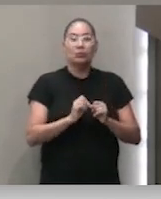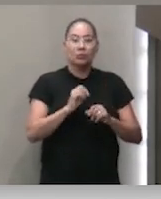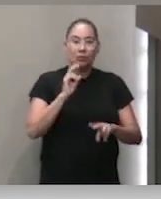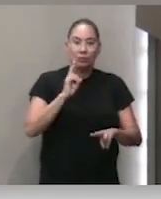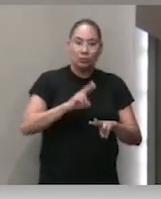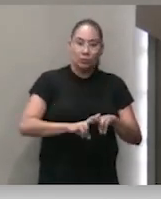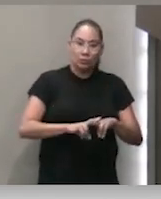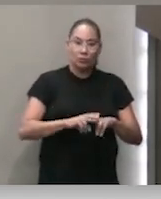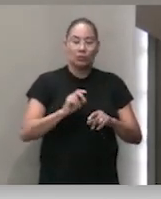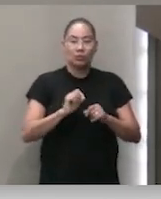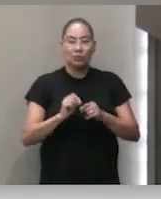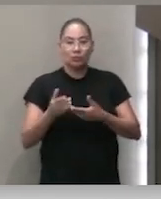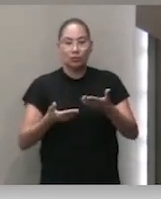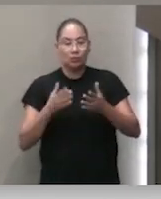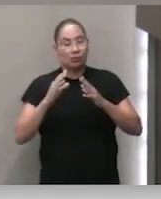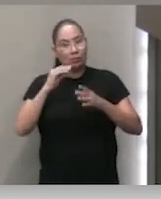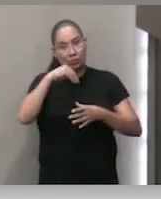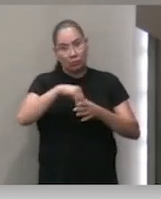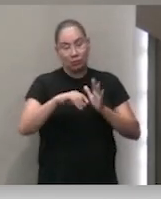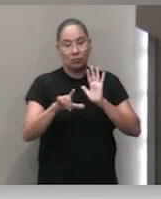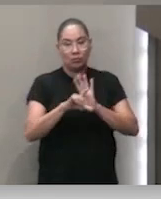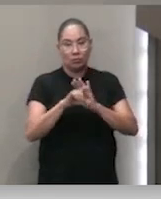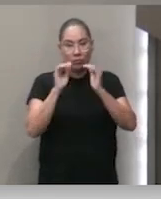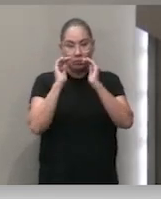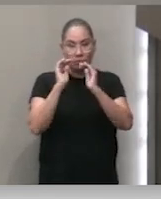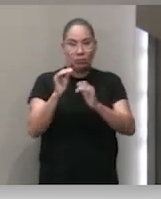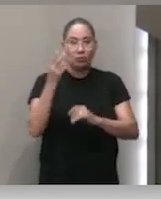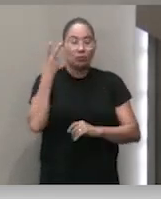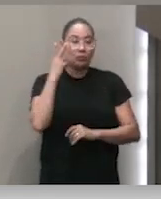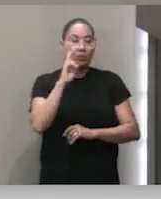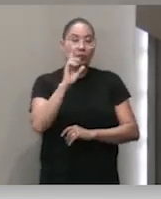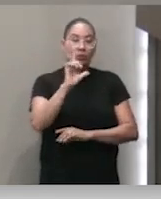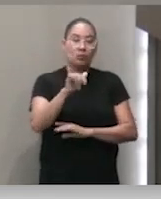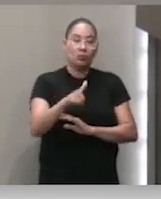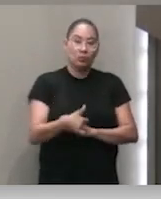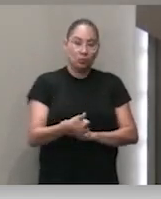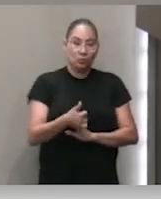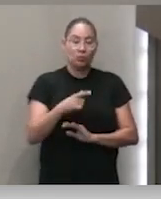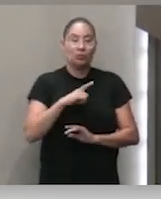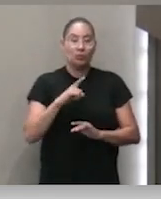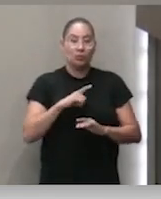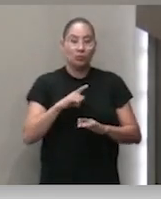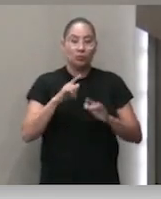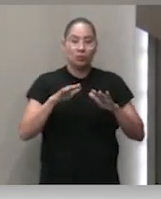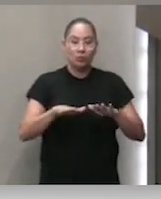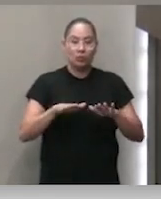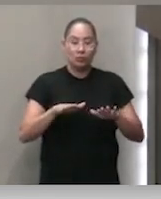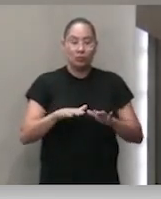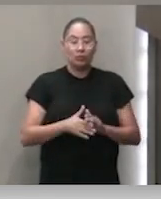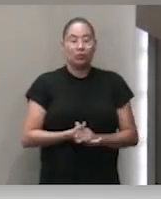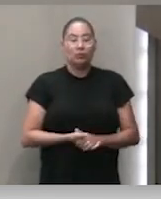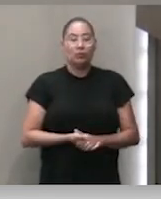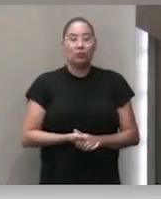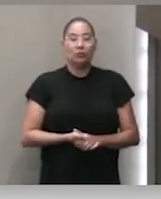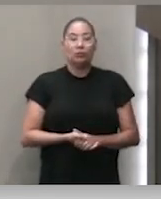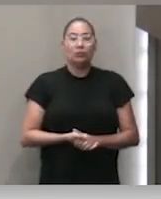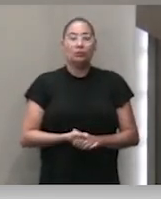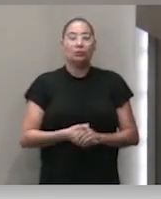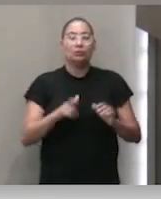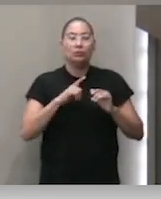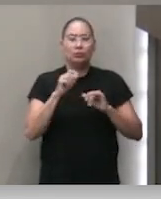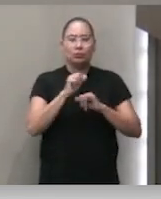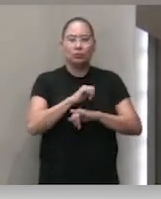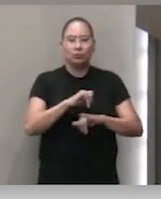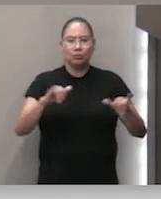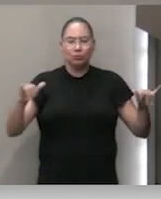prisão, tudo dentro da legalidade conforme aconteceu. 2 dias depois veio uma manifestação, aonde consequentemente repercutiu um